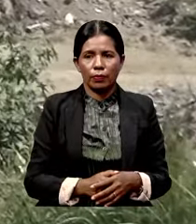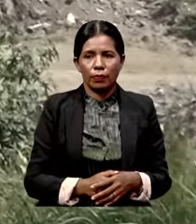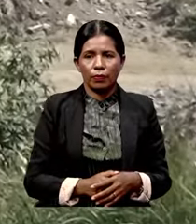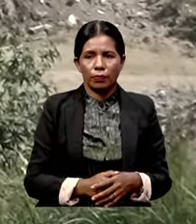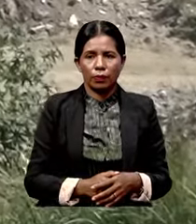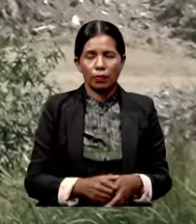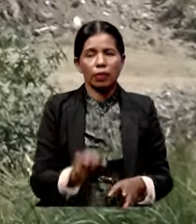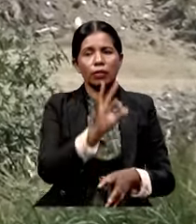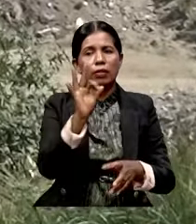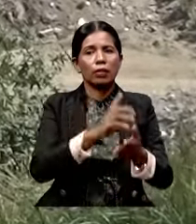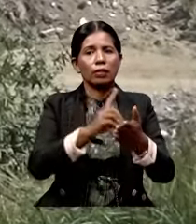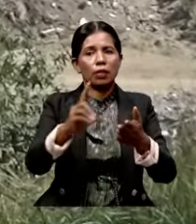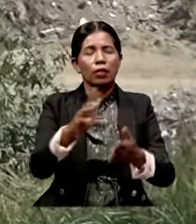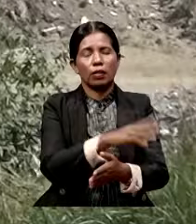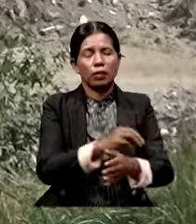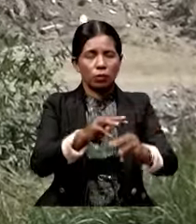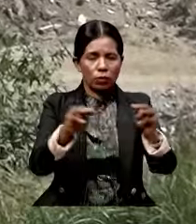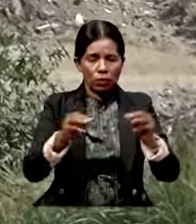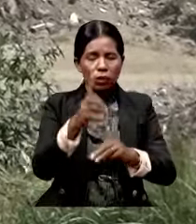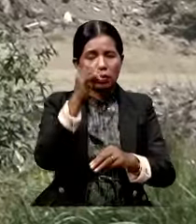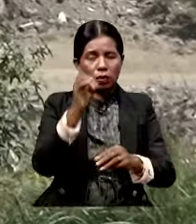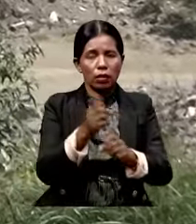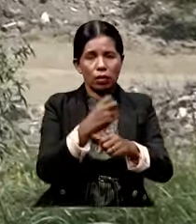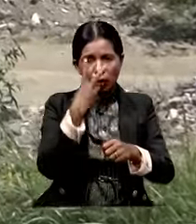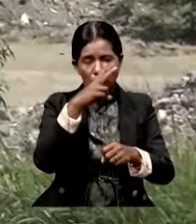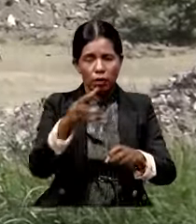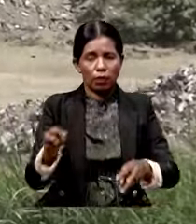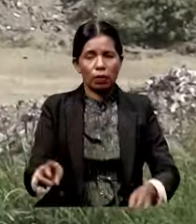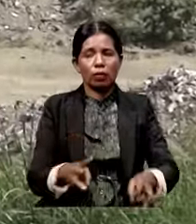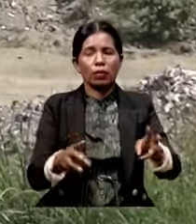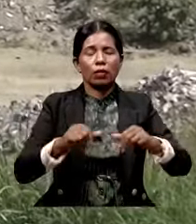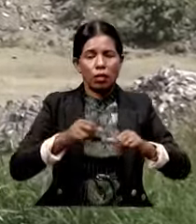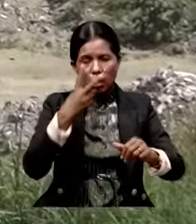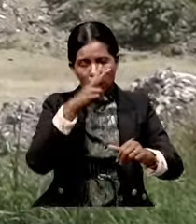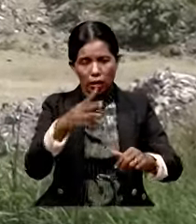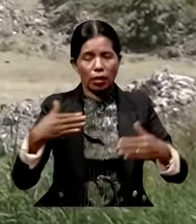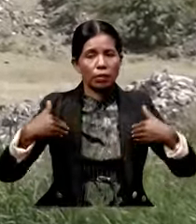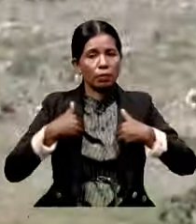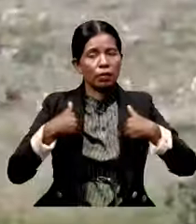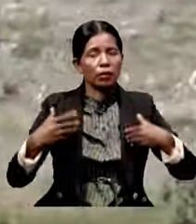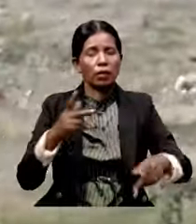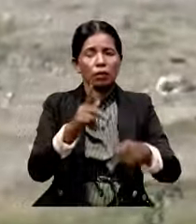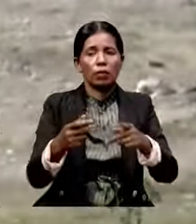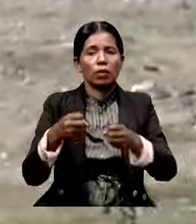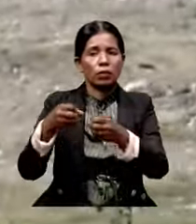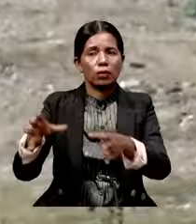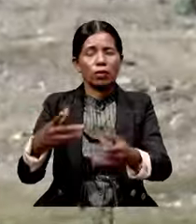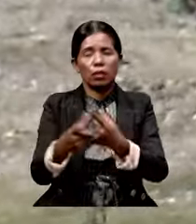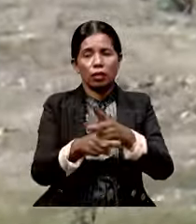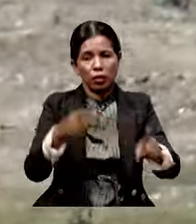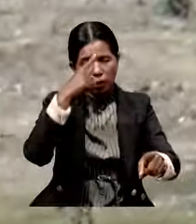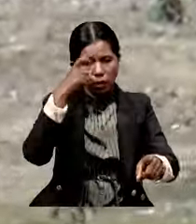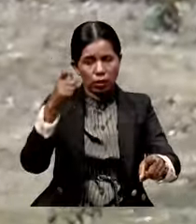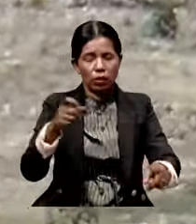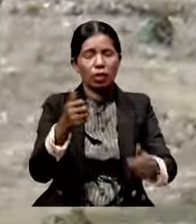E a sexta semana, né, Guarda Jestaun Munisípiu Díli, a operação de mota laran, o de controle animal sira nebe comunidade russic livre, tamba durante, né,